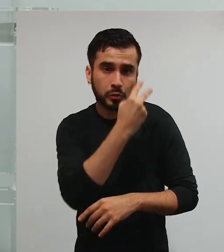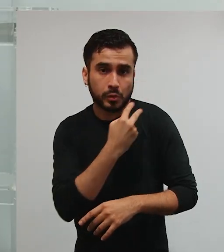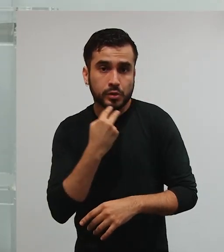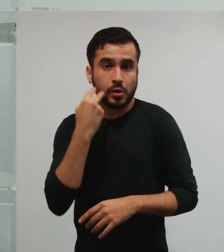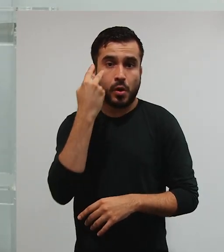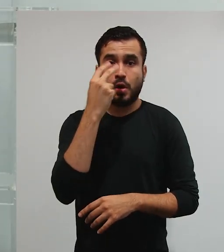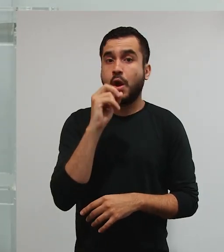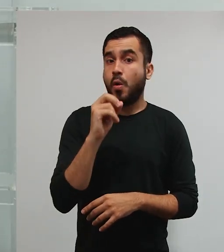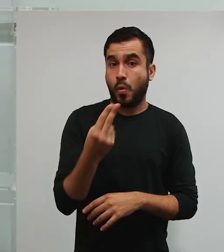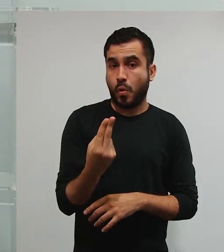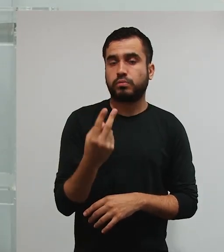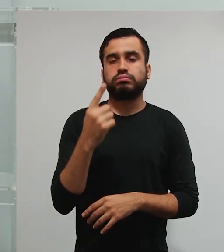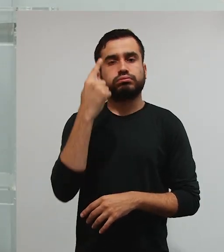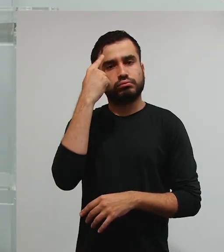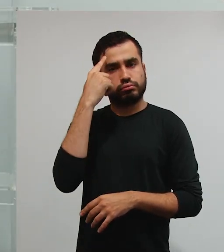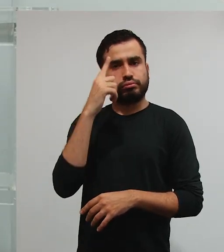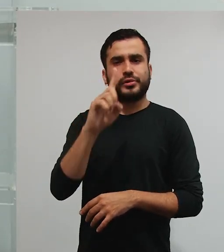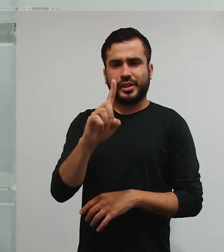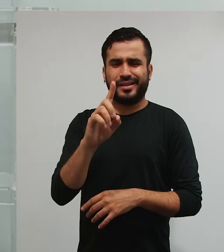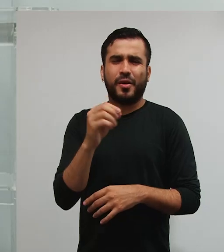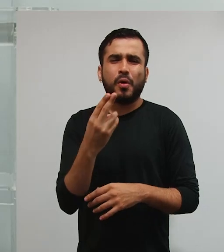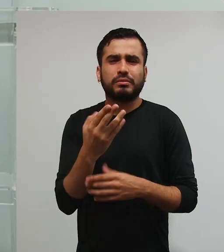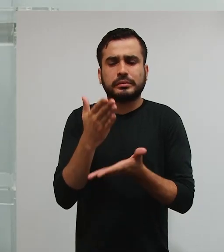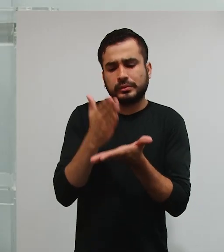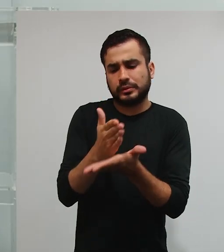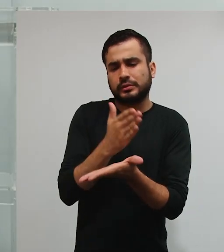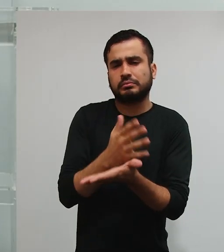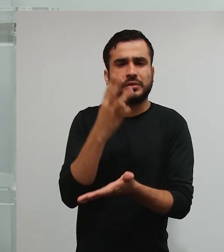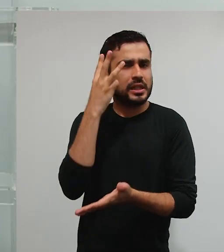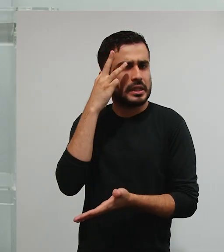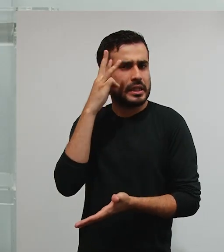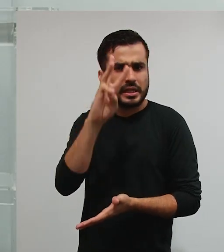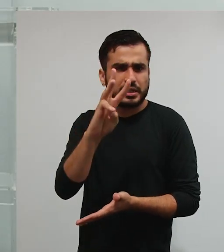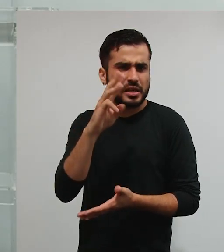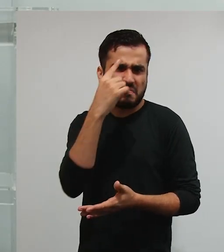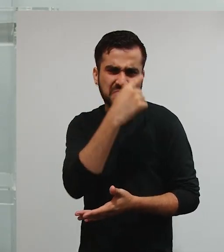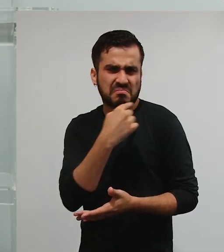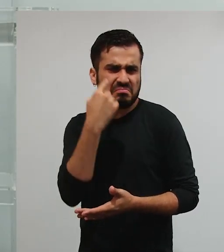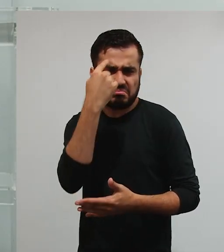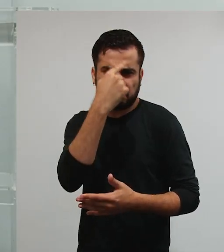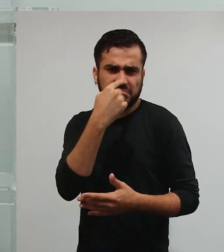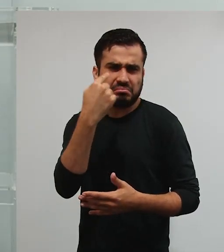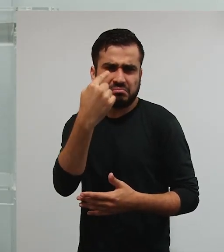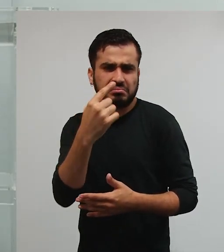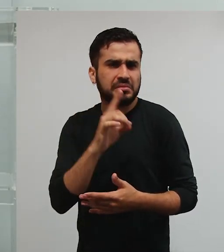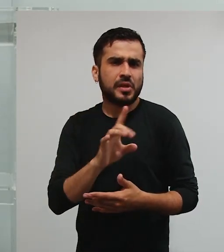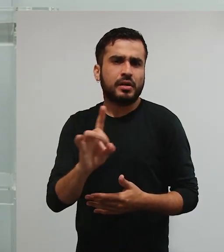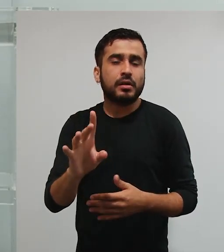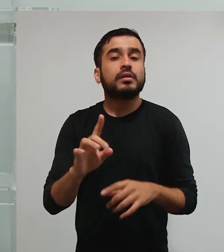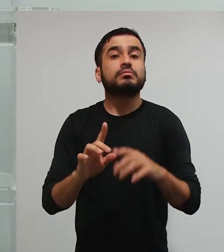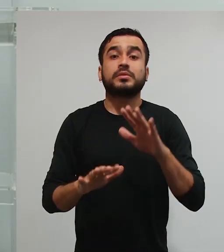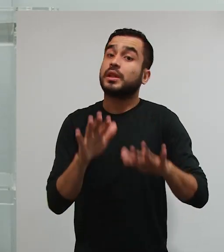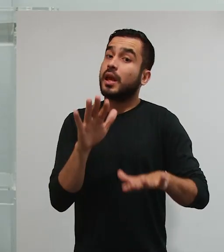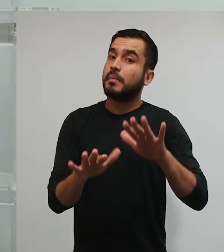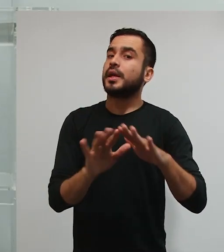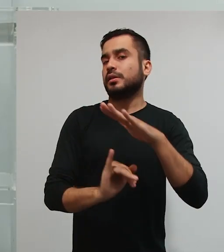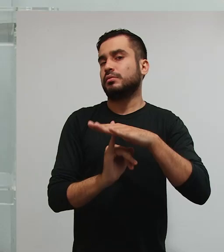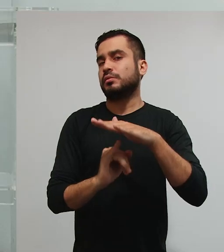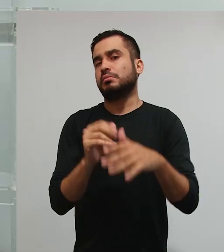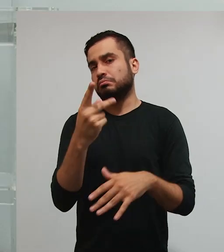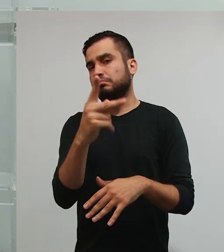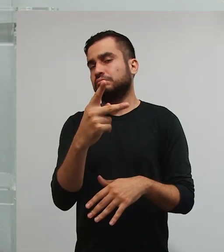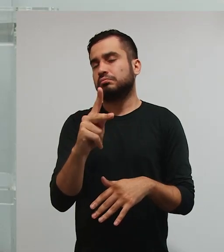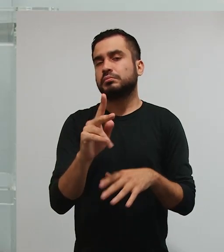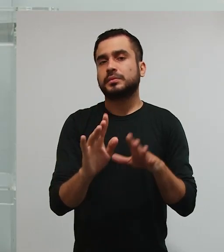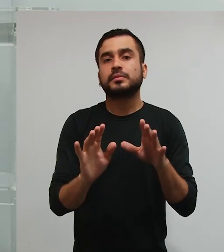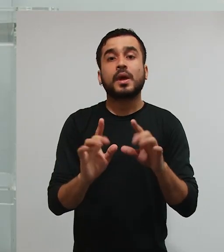ou vocês tenham que segmentá-la em 3 dias de 1 hora, né? Vai depender da instituição e da disponibilidade de vocês,